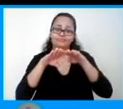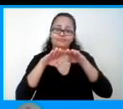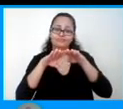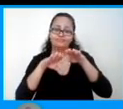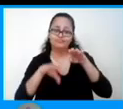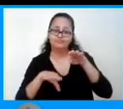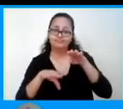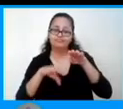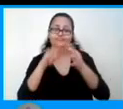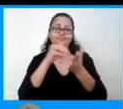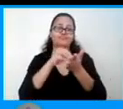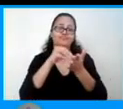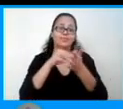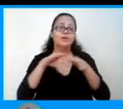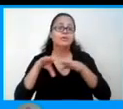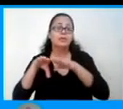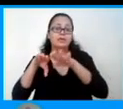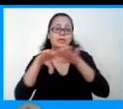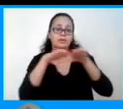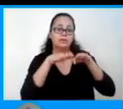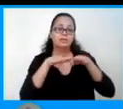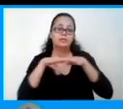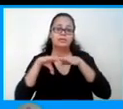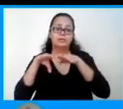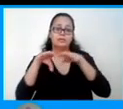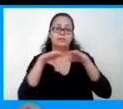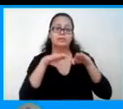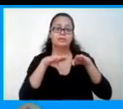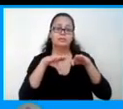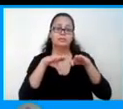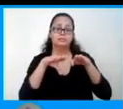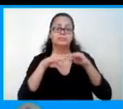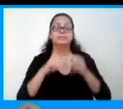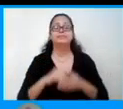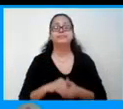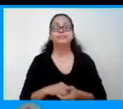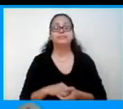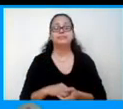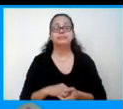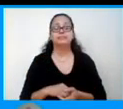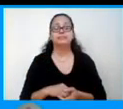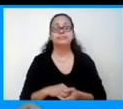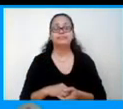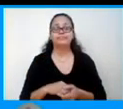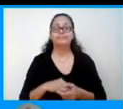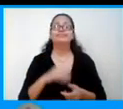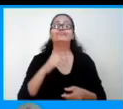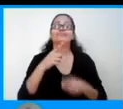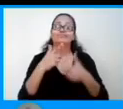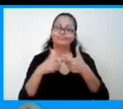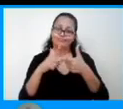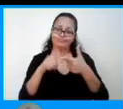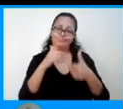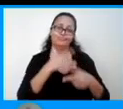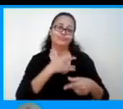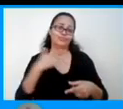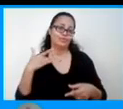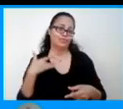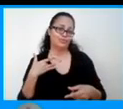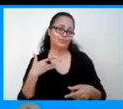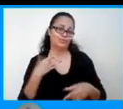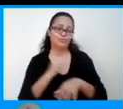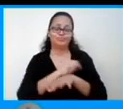aí na quantidade adequada, ou quando tem um novo elemento que é lançado aí no ar atmosférico. Isso causa problemas de saúde diversos,